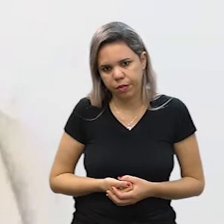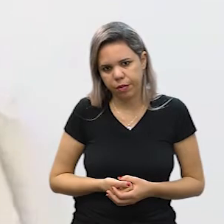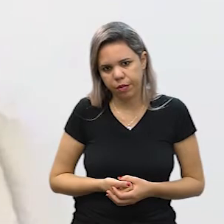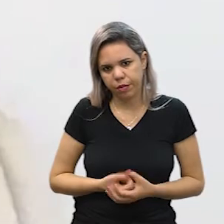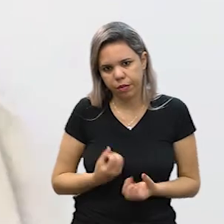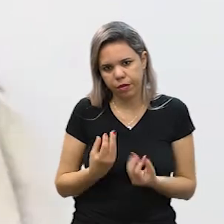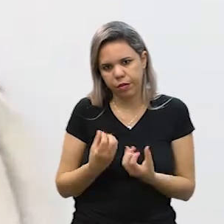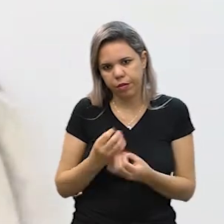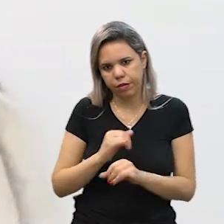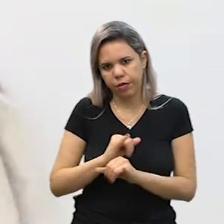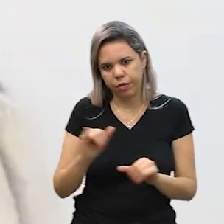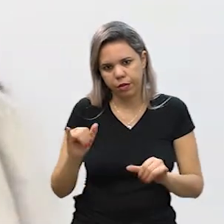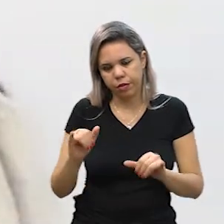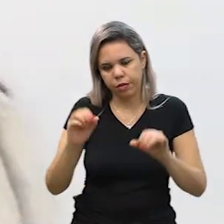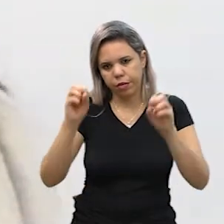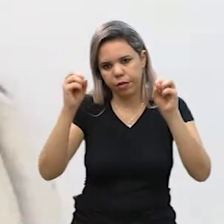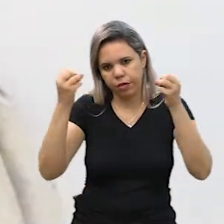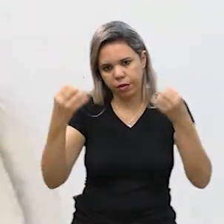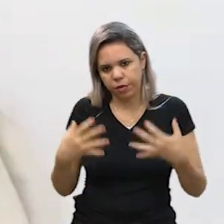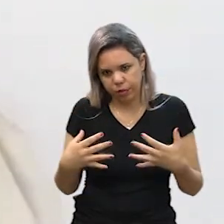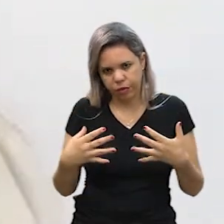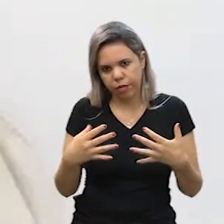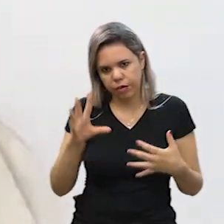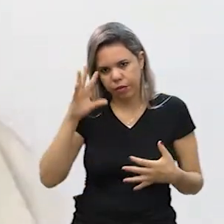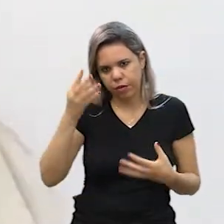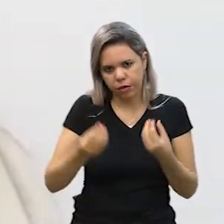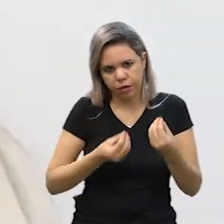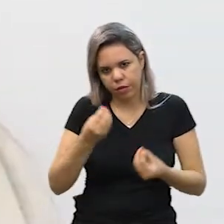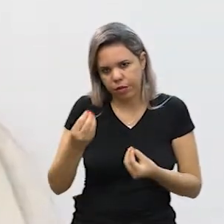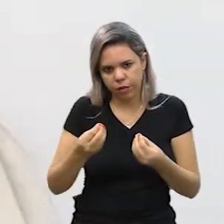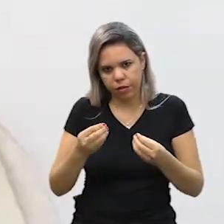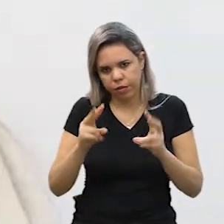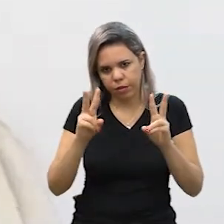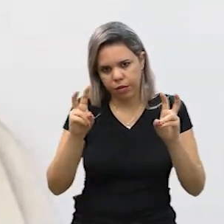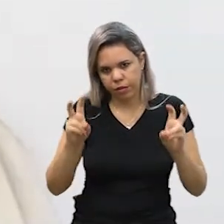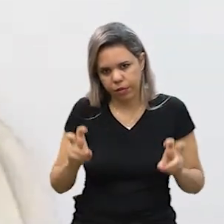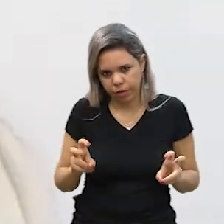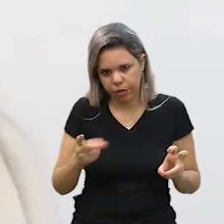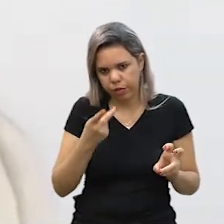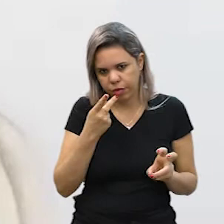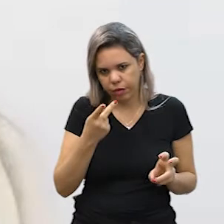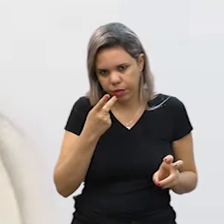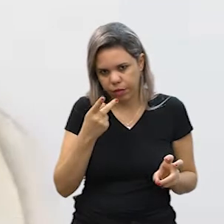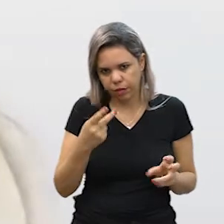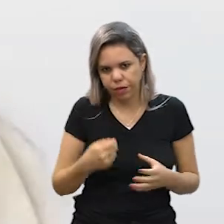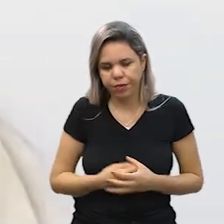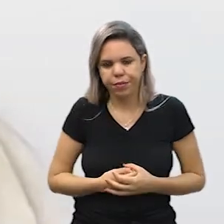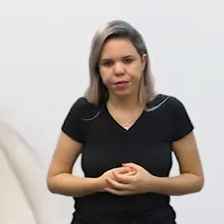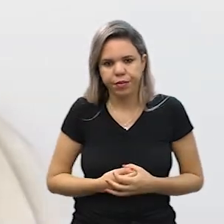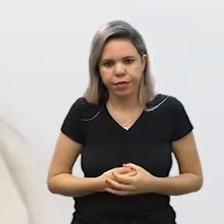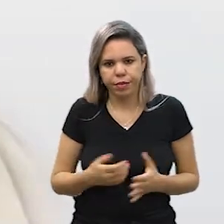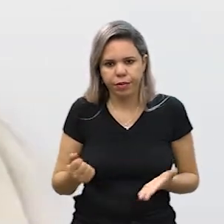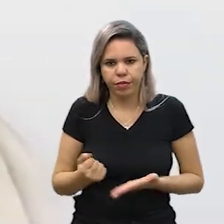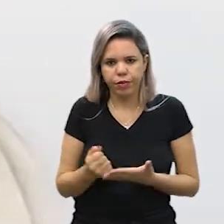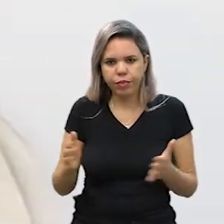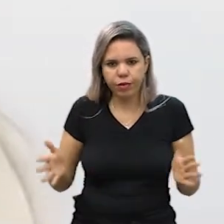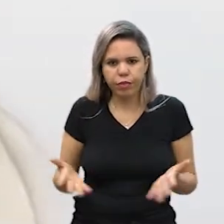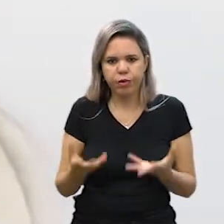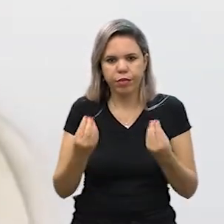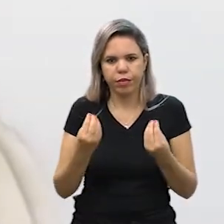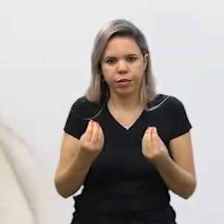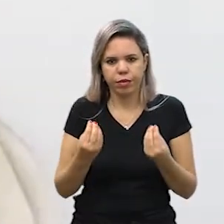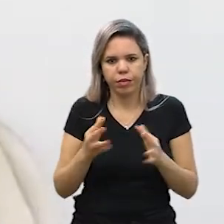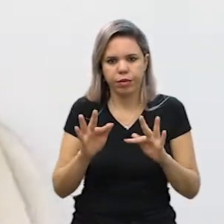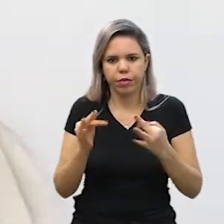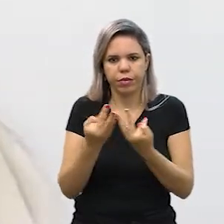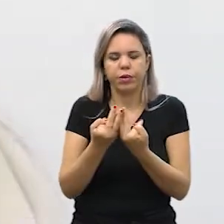a informação e a tratativa, entender um pouco mais sobre o assunto e falar sobre ele, contribui muito, tanto